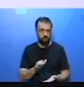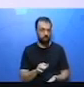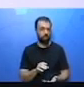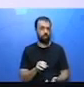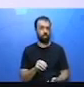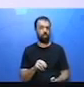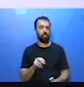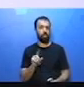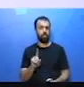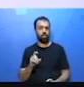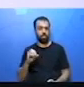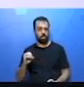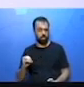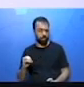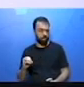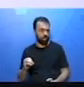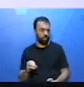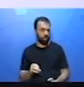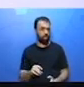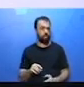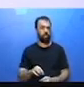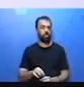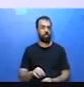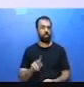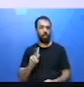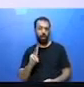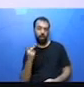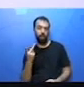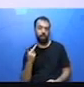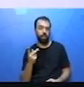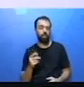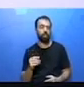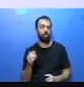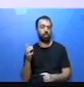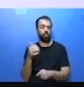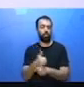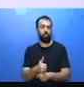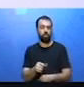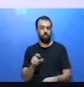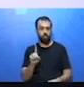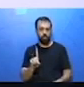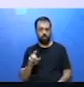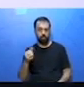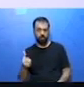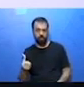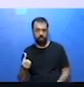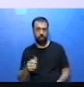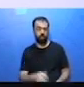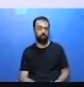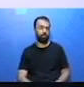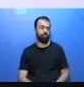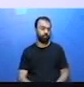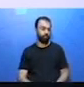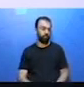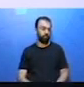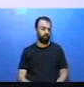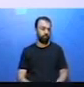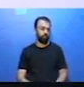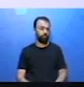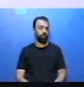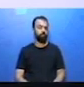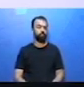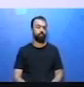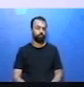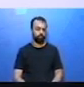coloca a base menor 10. A altura, 16. Então, no lugar do H, 16. Só